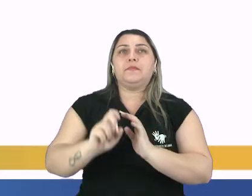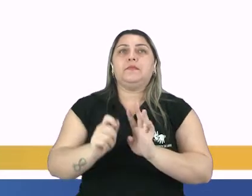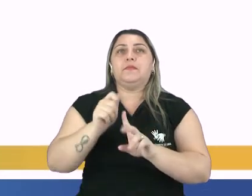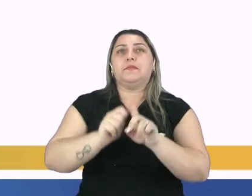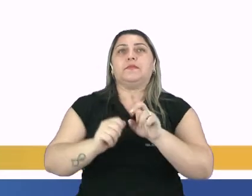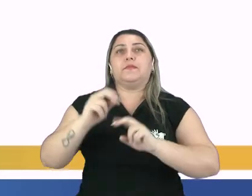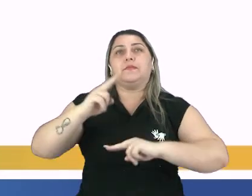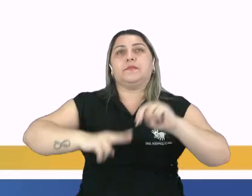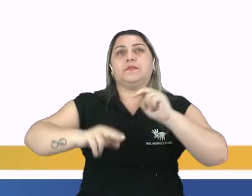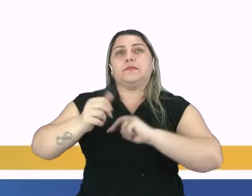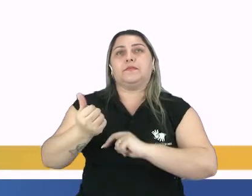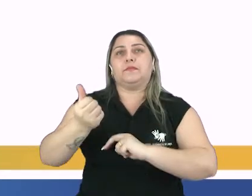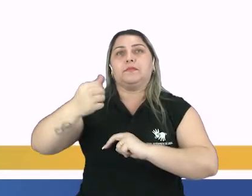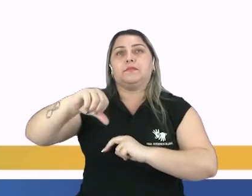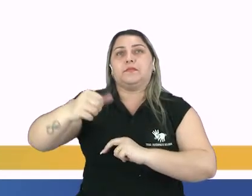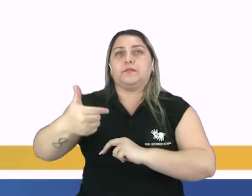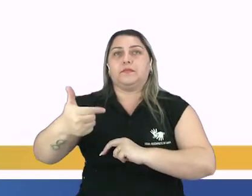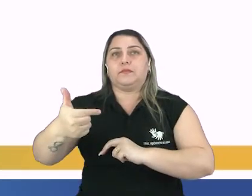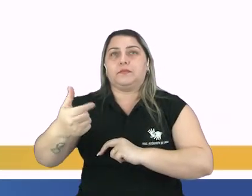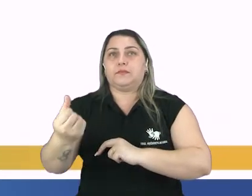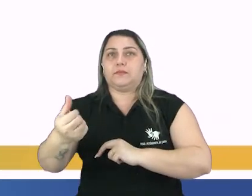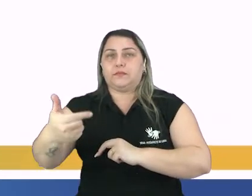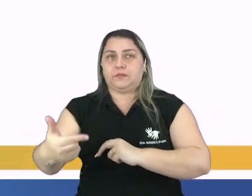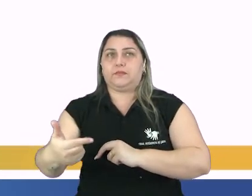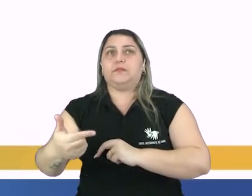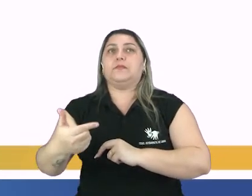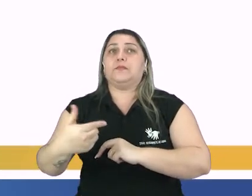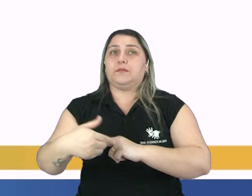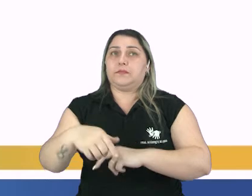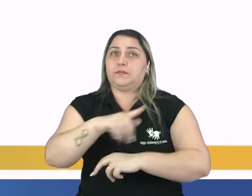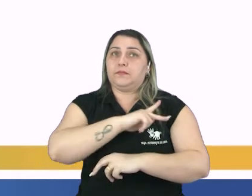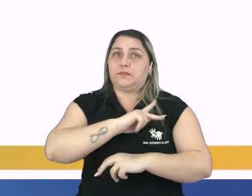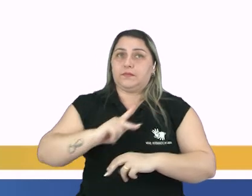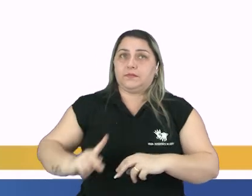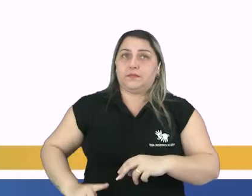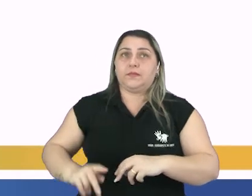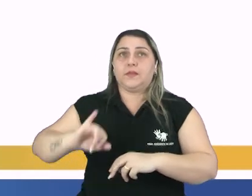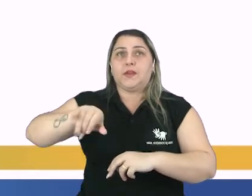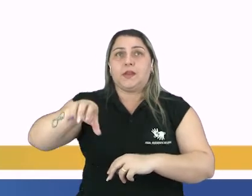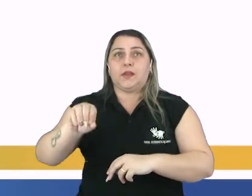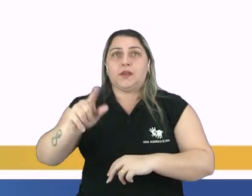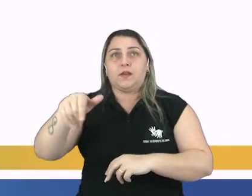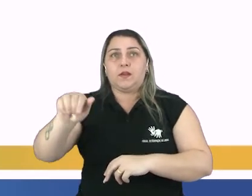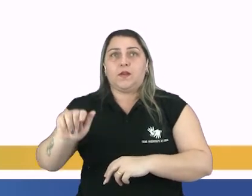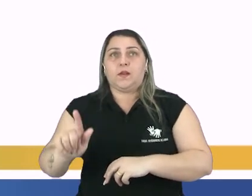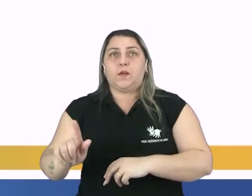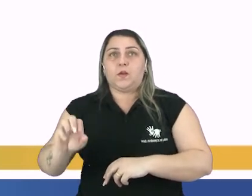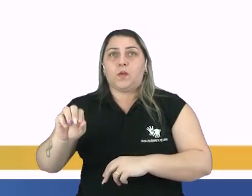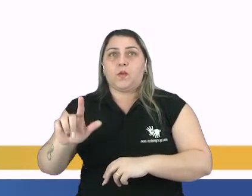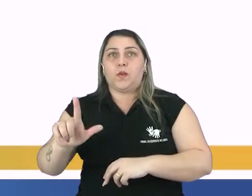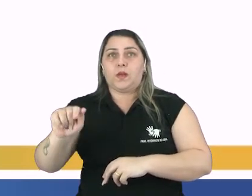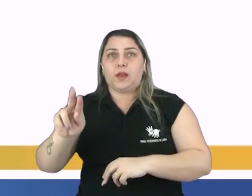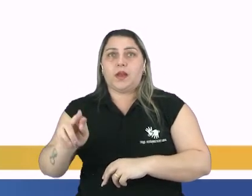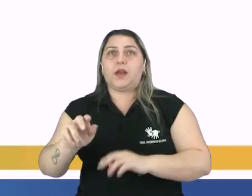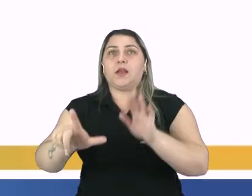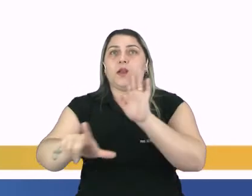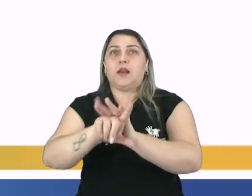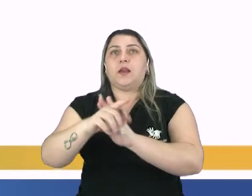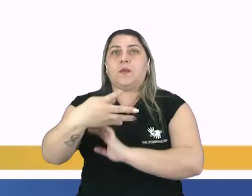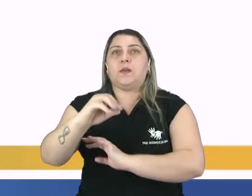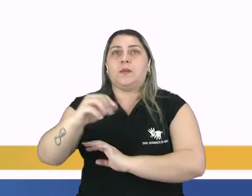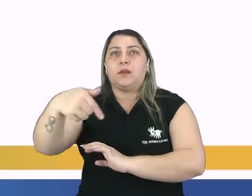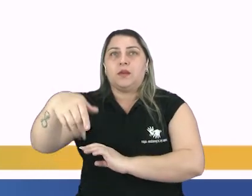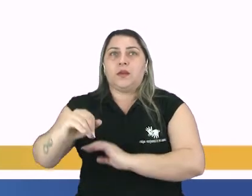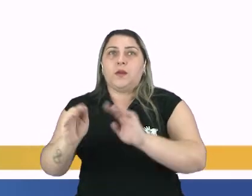em 15 de junho de 1962 foi sancionada pelo presidente da República, João Goulart, a Lei 4.070,